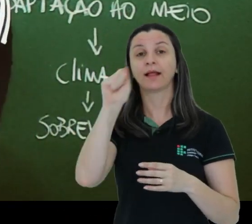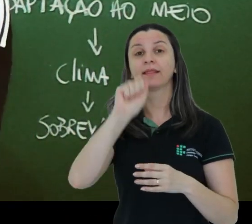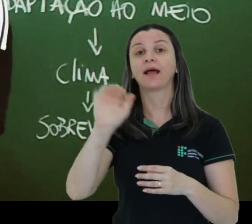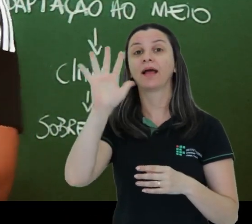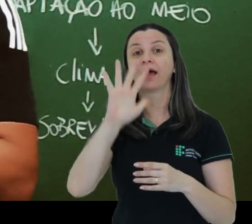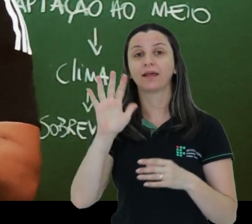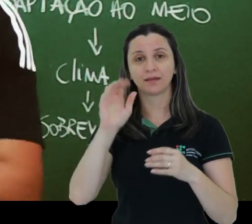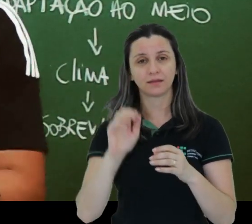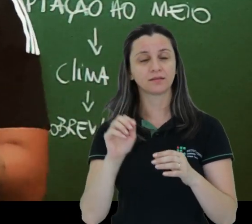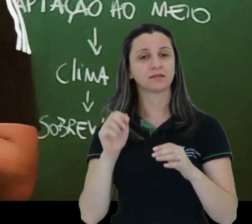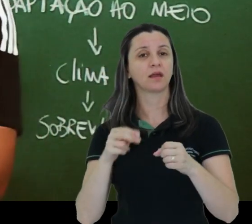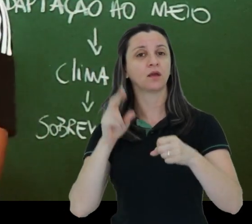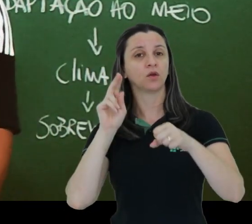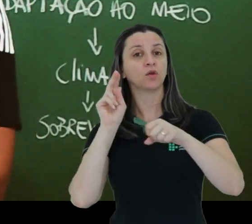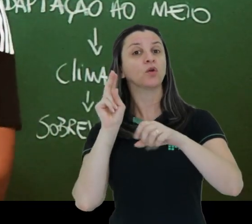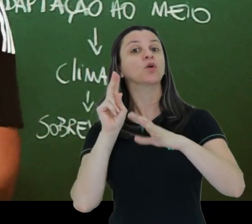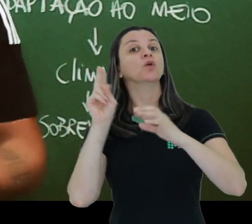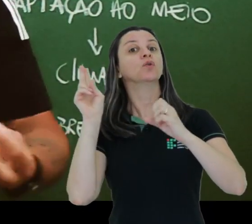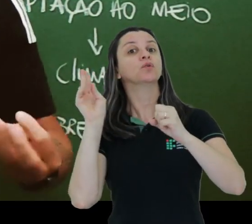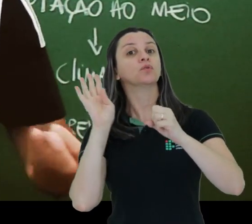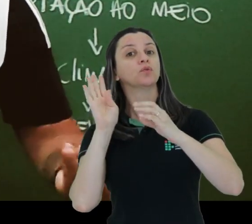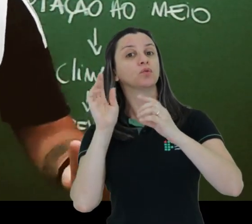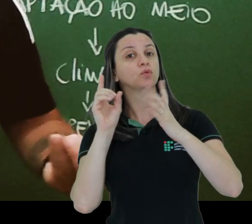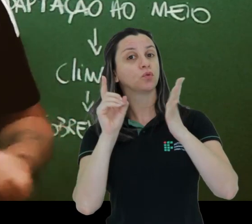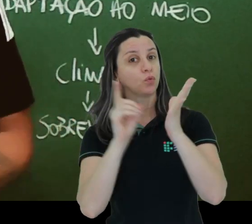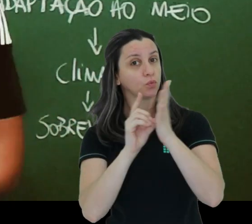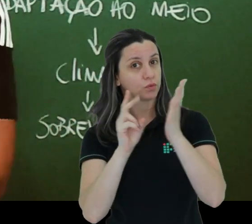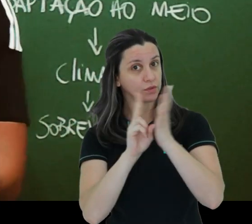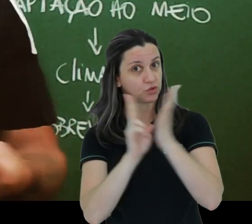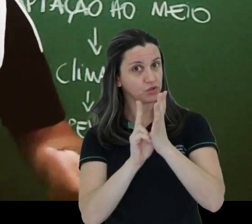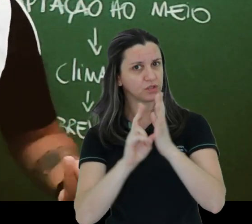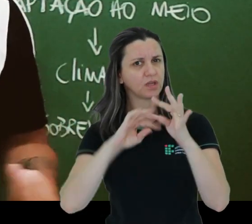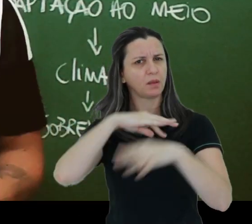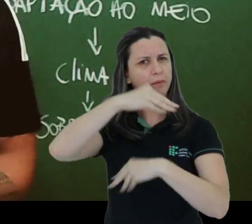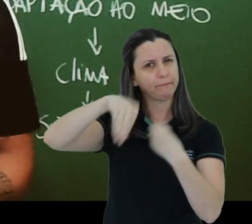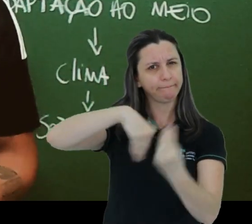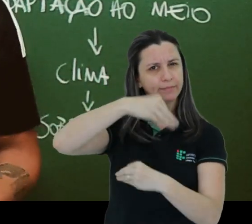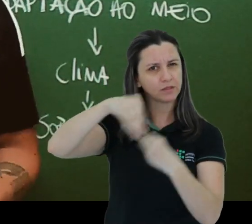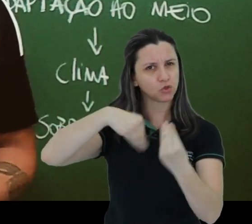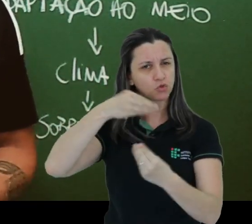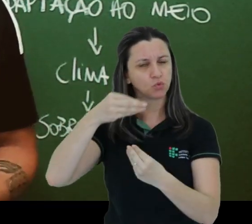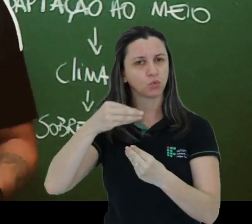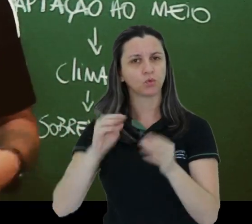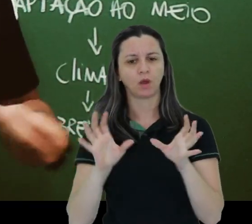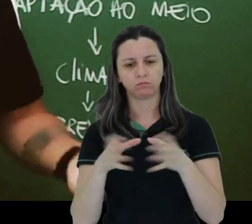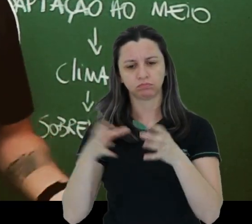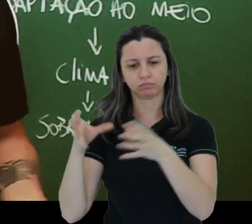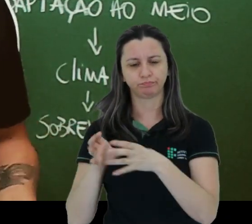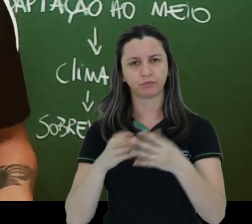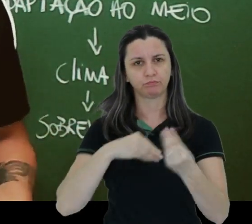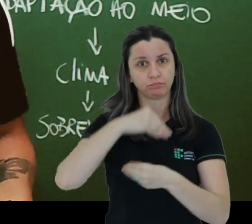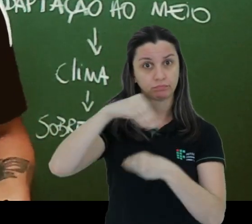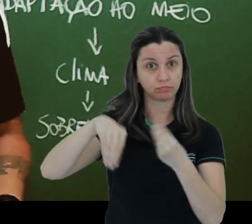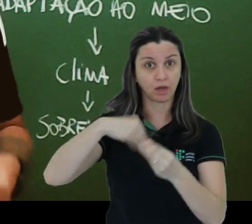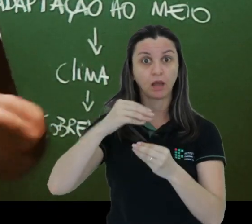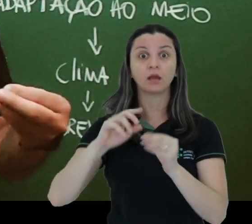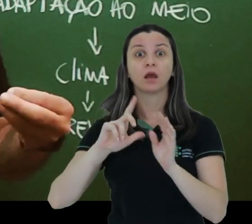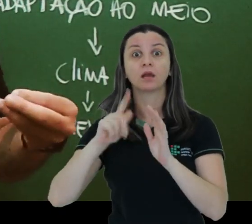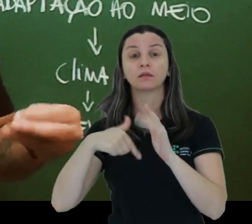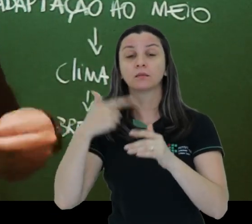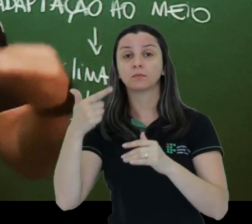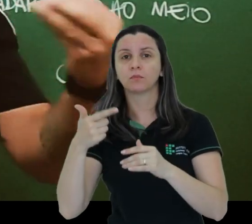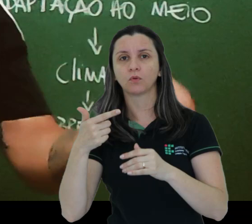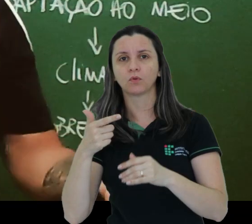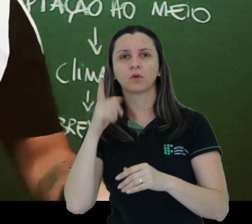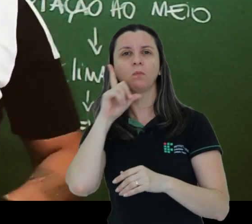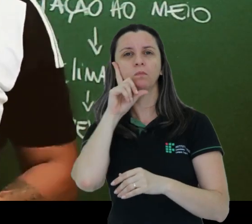são os asiáticos, os indígenas, e depois disso tudo a mistura desses grupos. E assim foi passado. Por